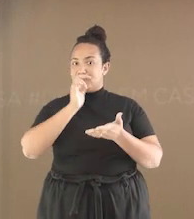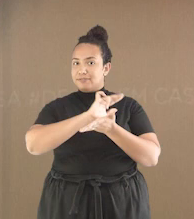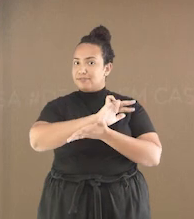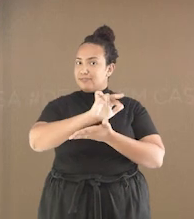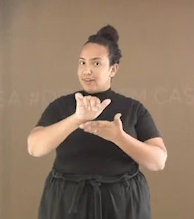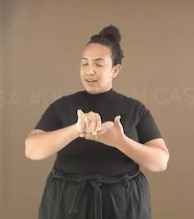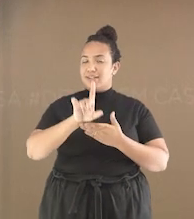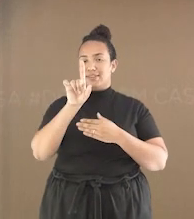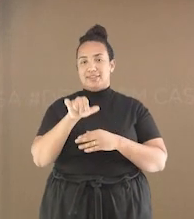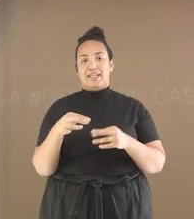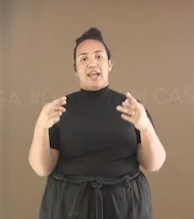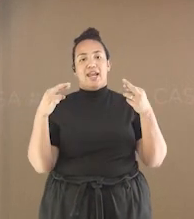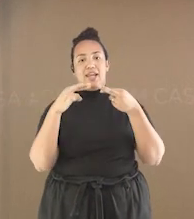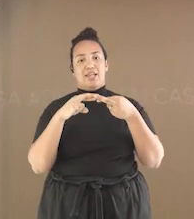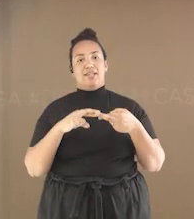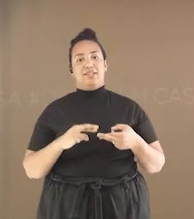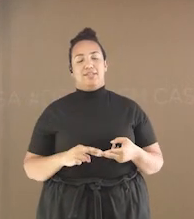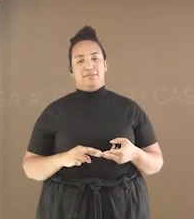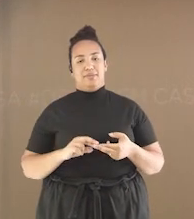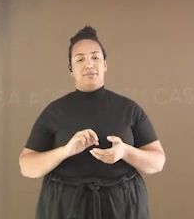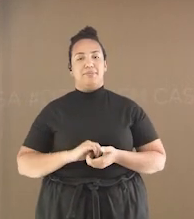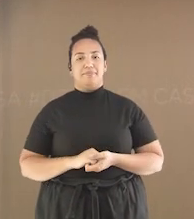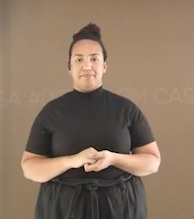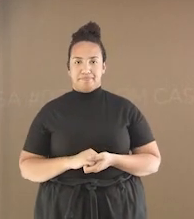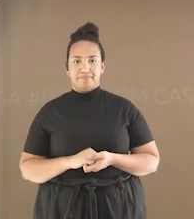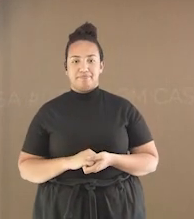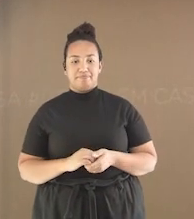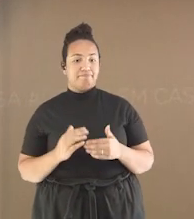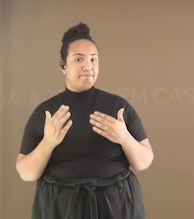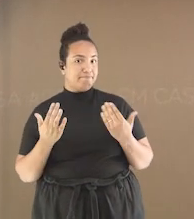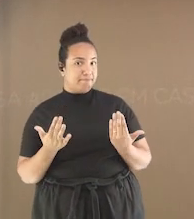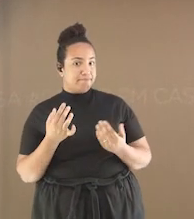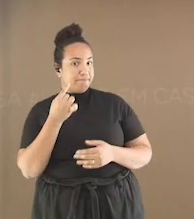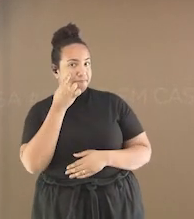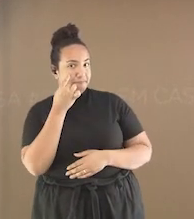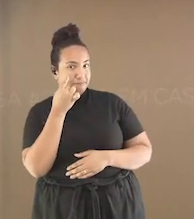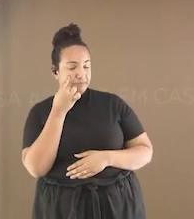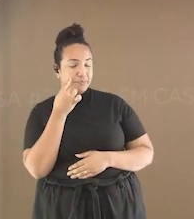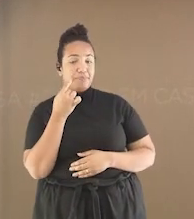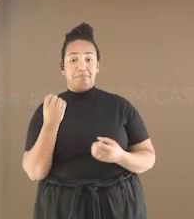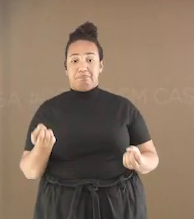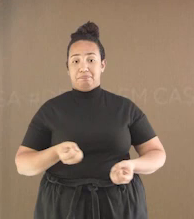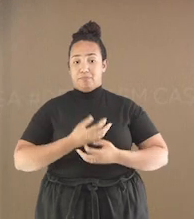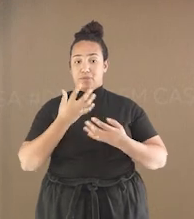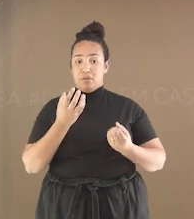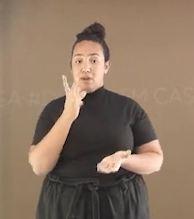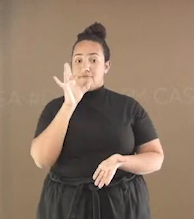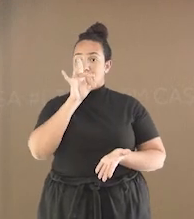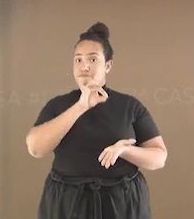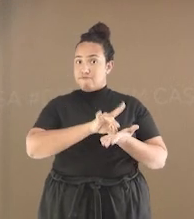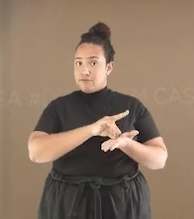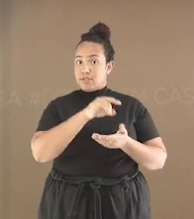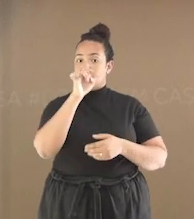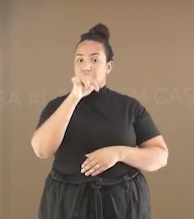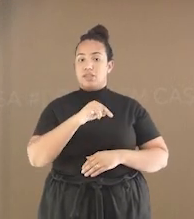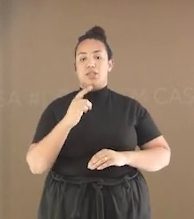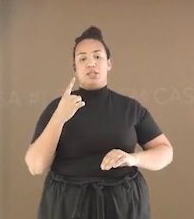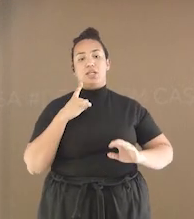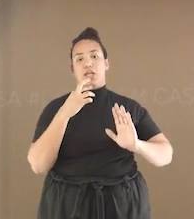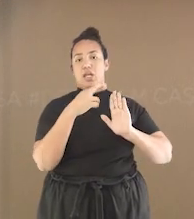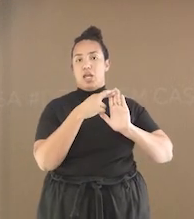e aqui também. Essas são as rimas do poema. Viu só? O poema de forma fixa